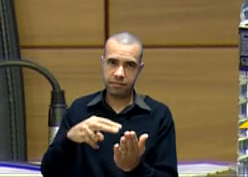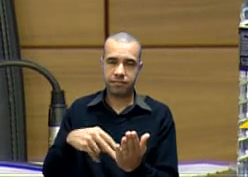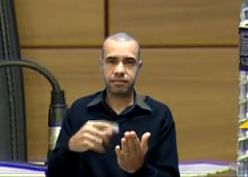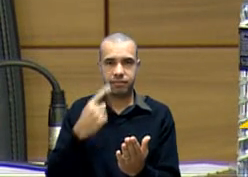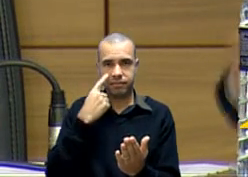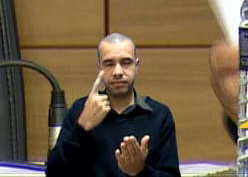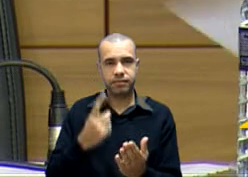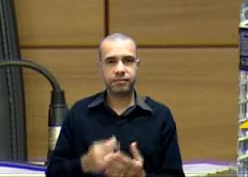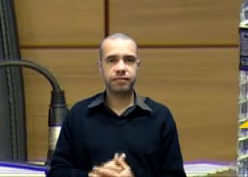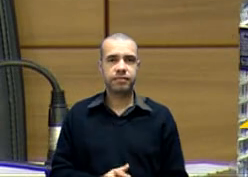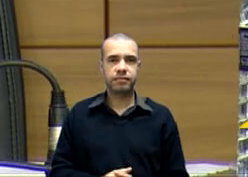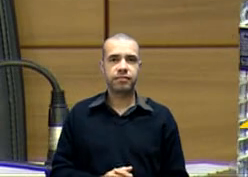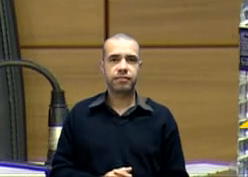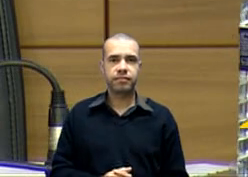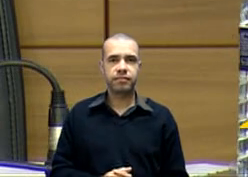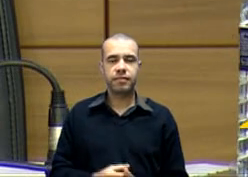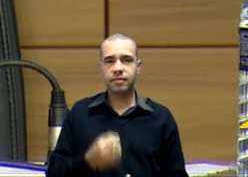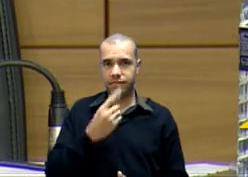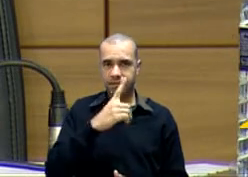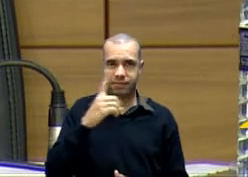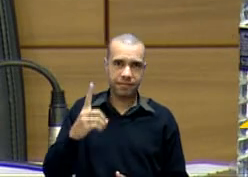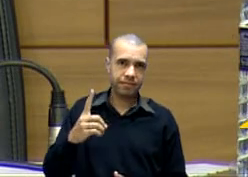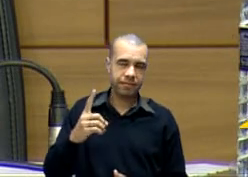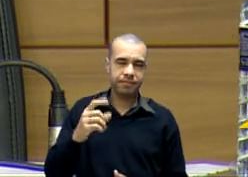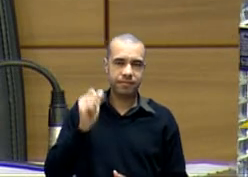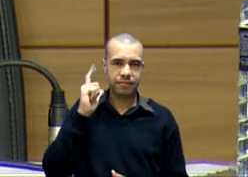todos nós. Muito bom dia, pastor Luiz Santos.